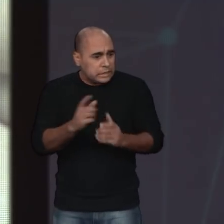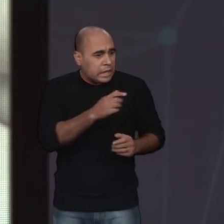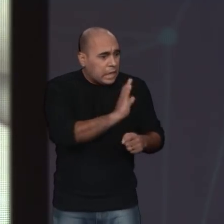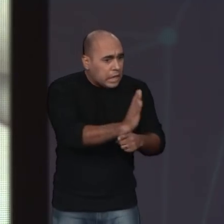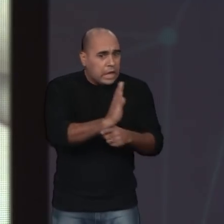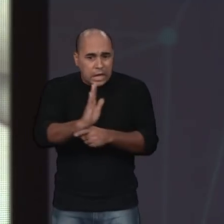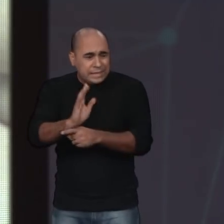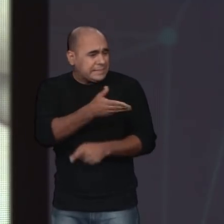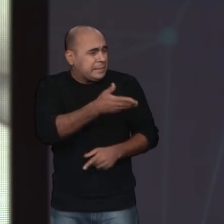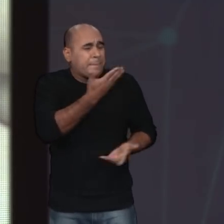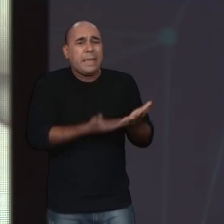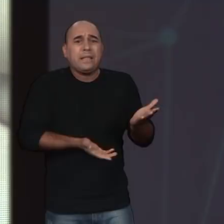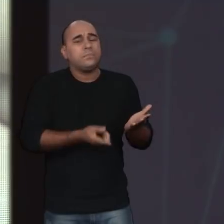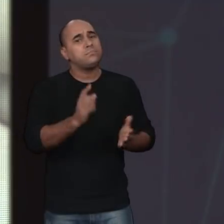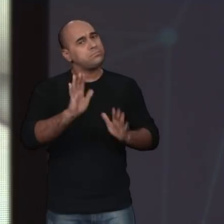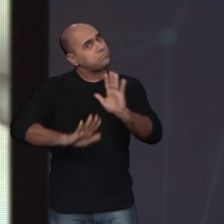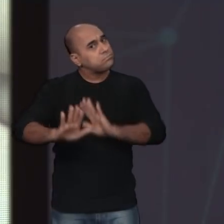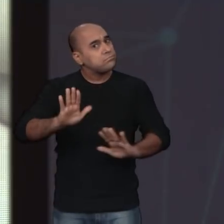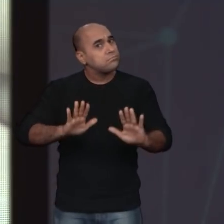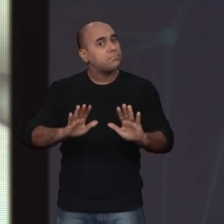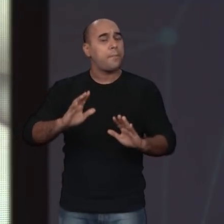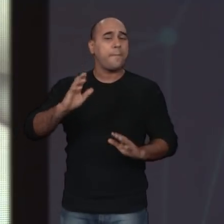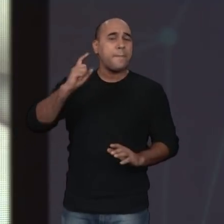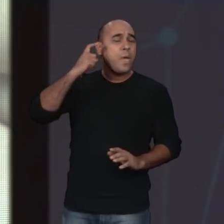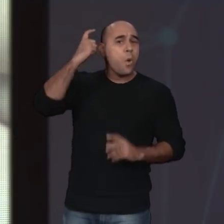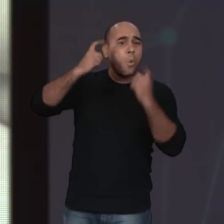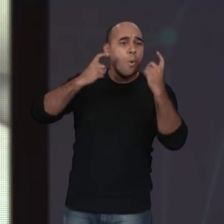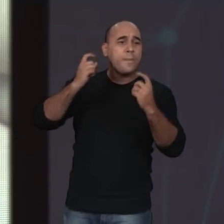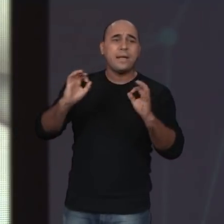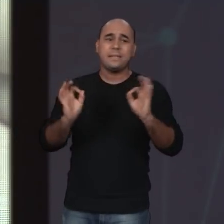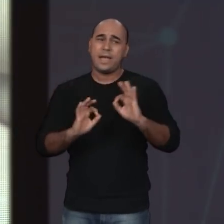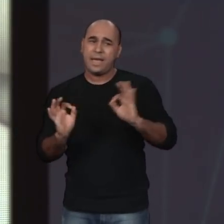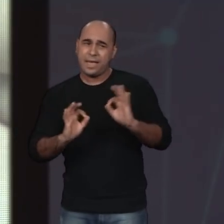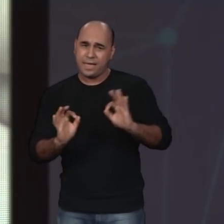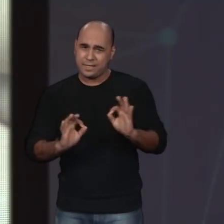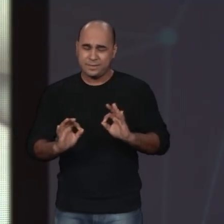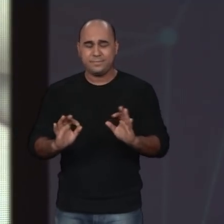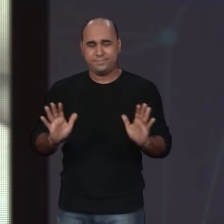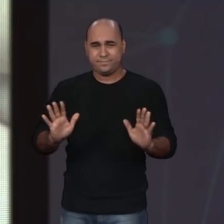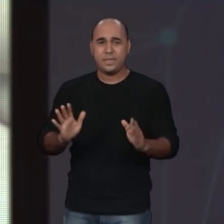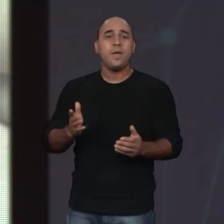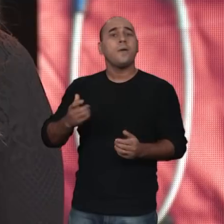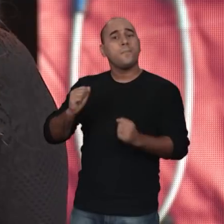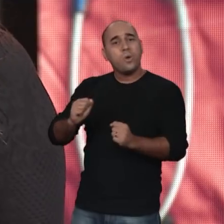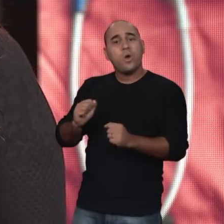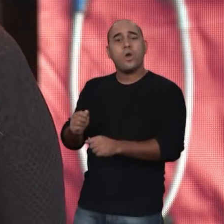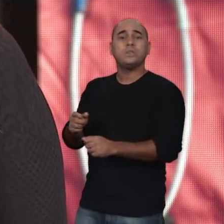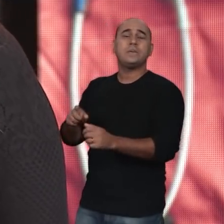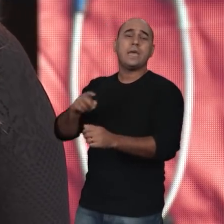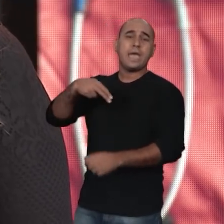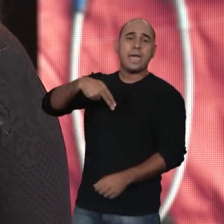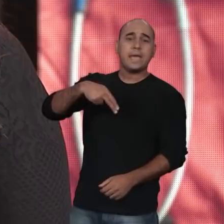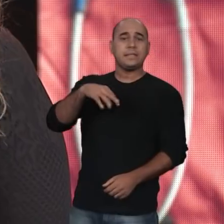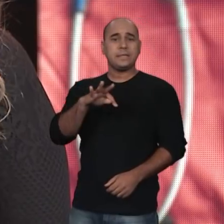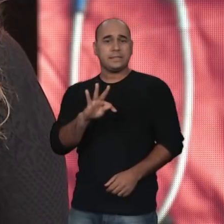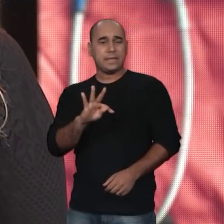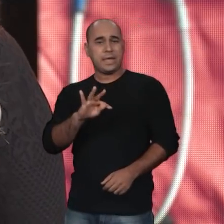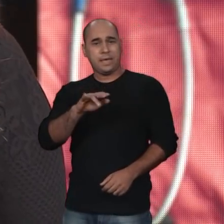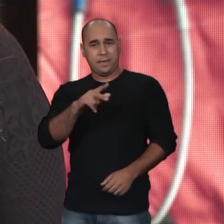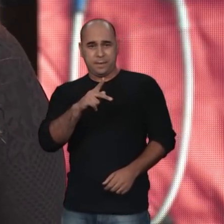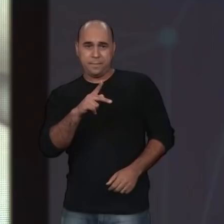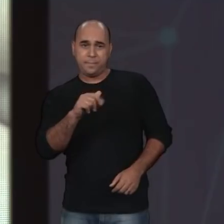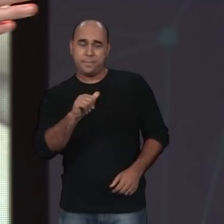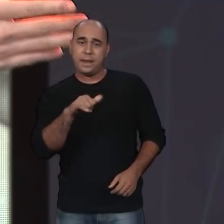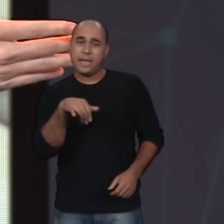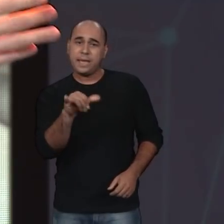no ntplay.com. Então você procura lá o NT Play ou então nas lojas de aplicativo também, né?